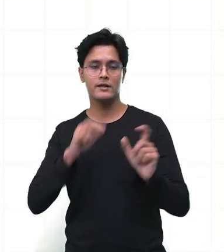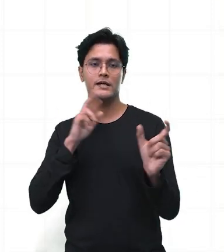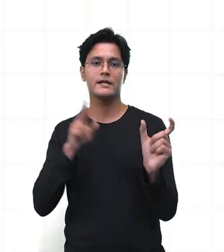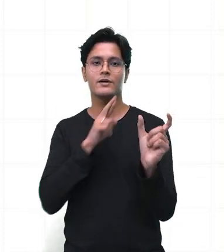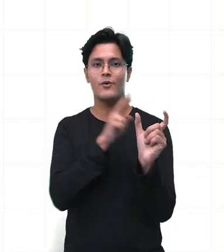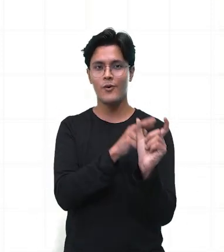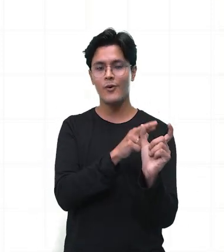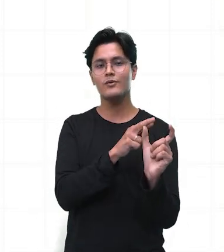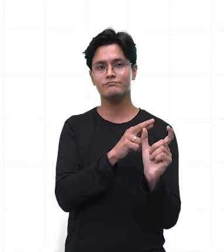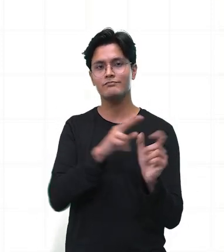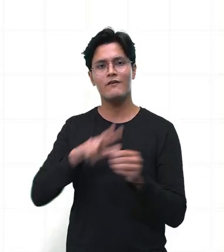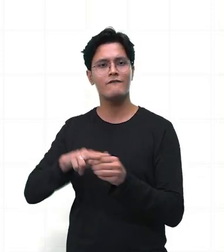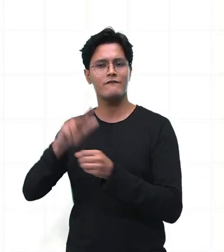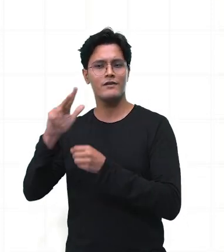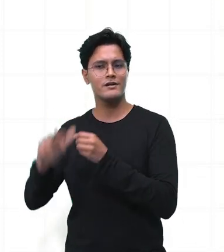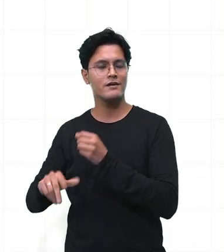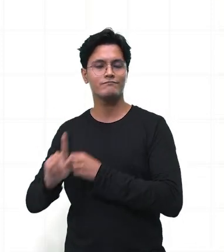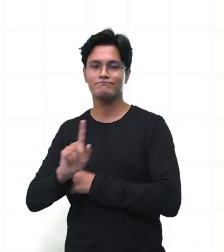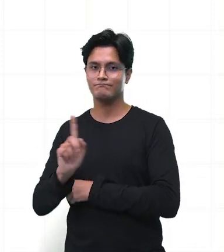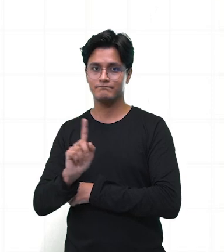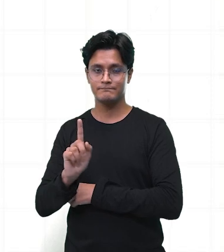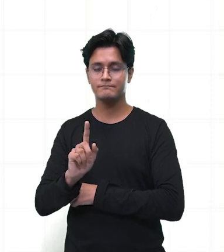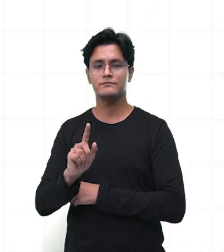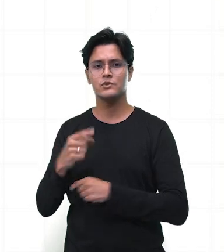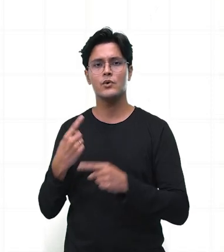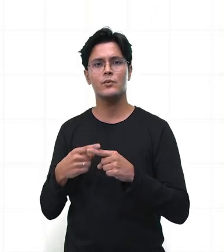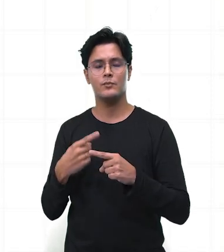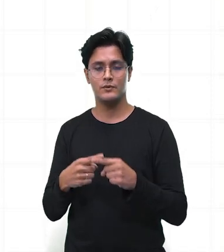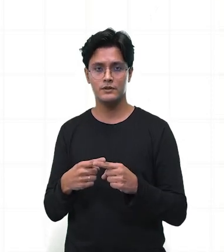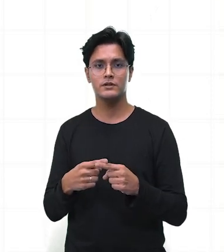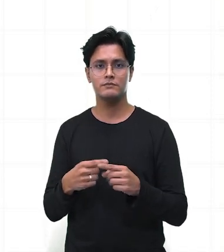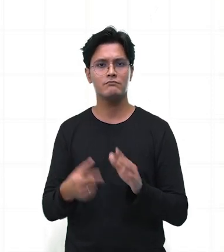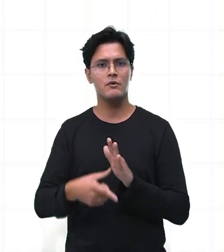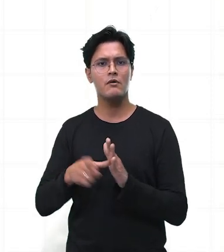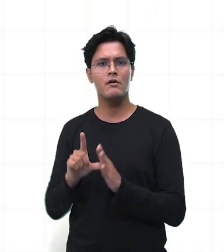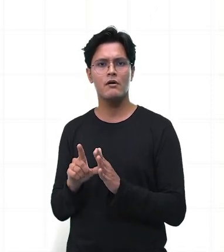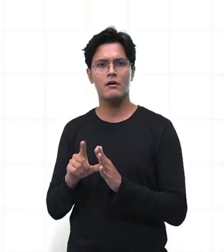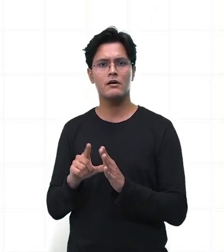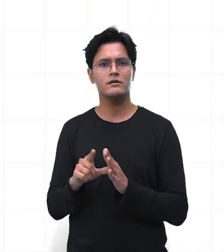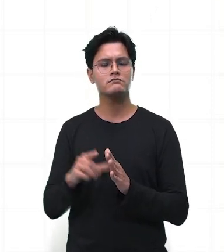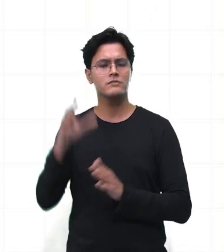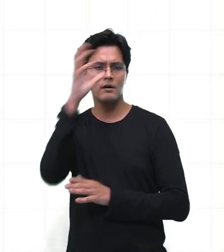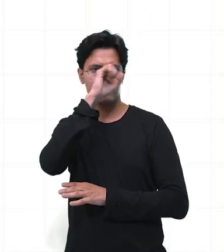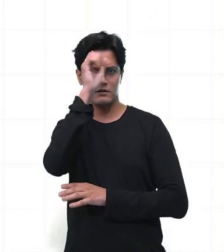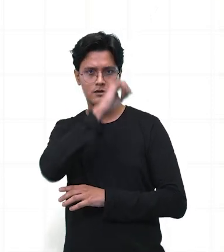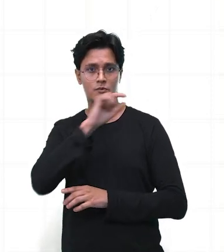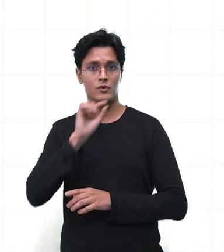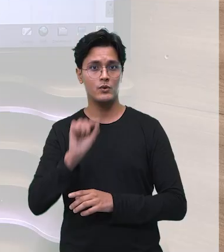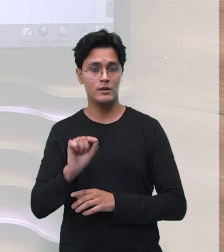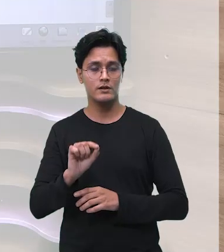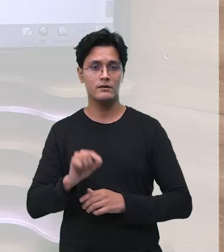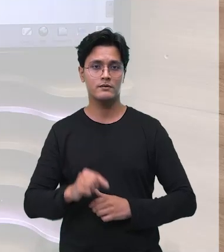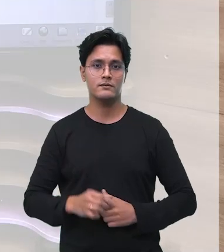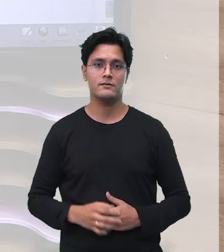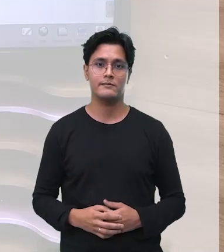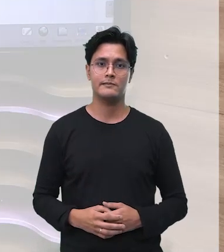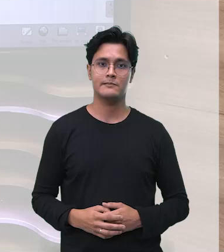e não uma variável. Por quê? Porque conforme nós vimos, né, na definição ali